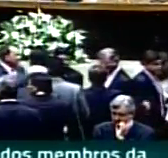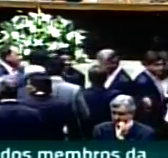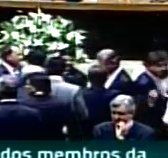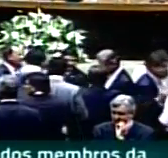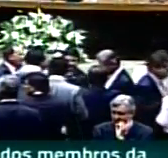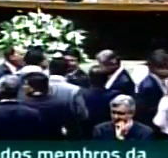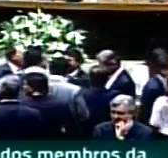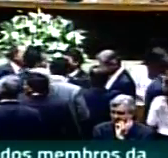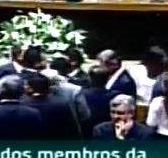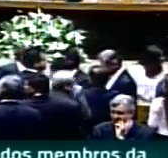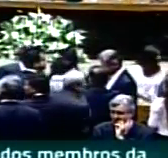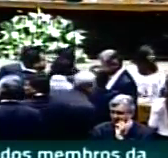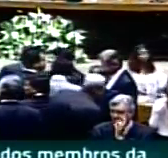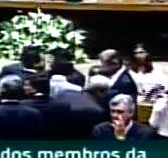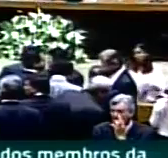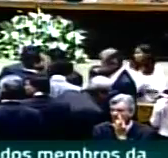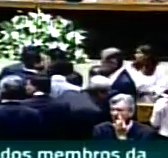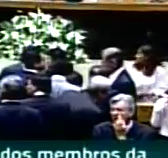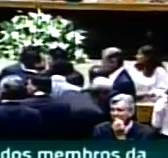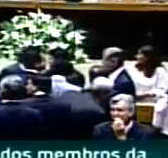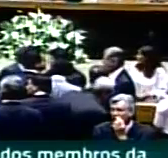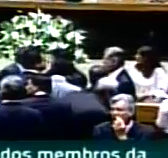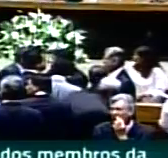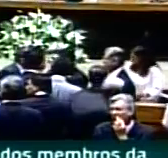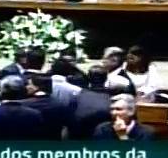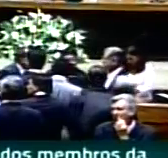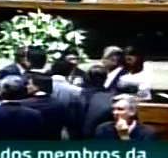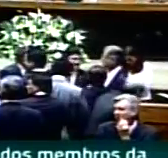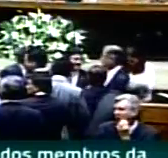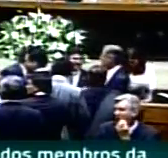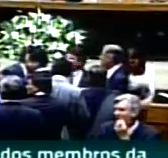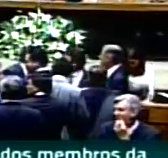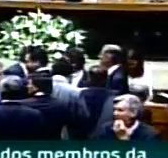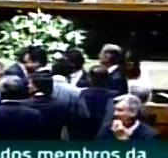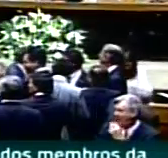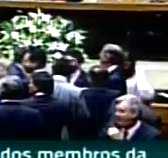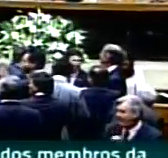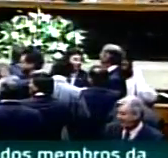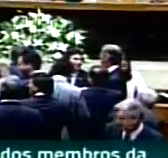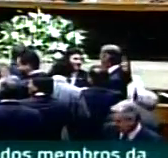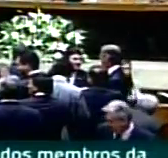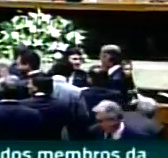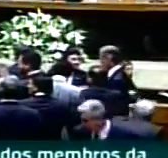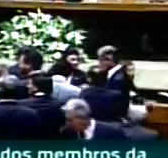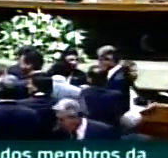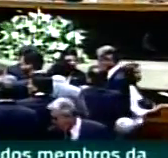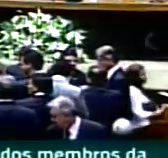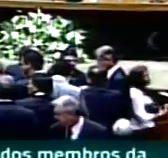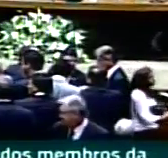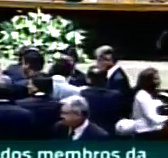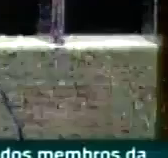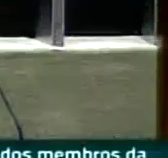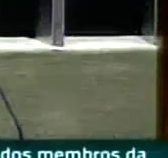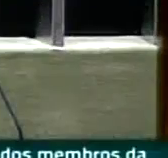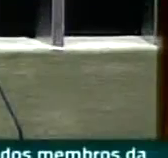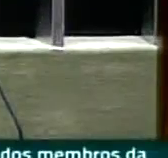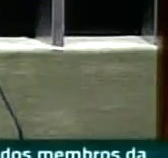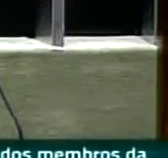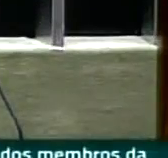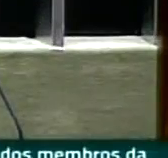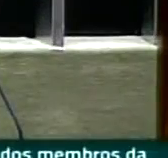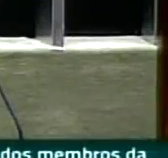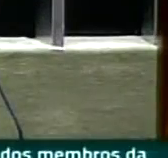Deputado Chico Alencar, Vossa Excelência tem a palavra. Obrigado, presidente, nosso decano, meu conterrâneo,